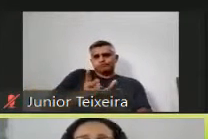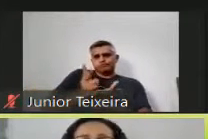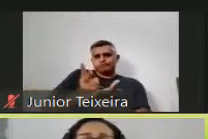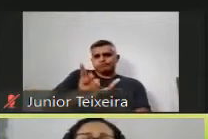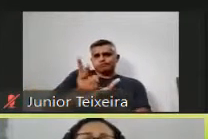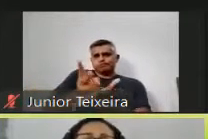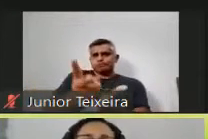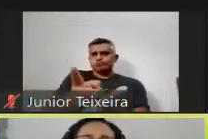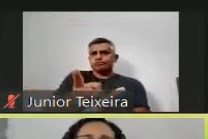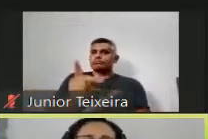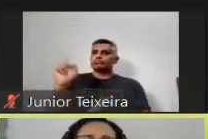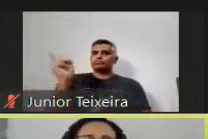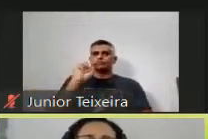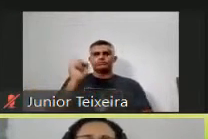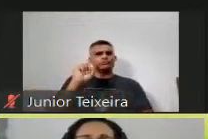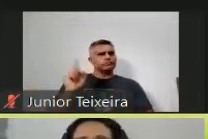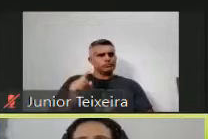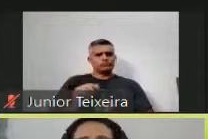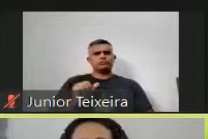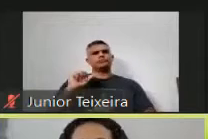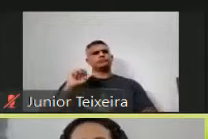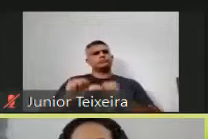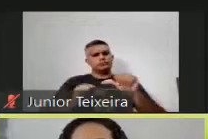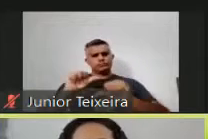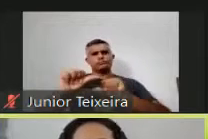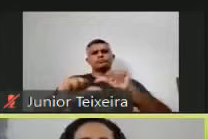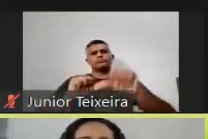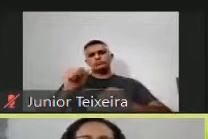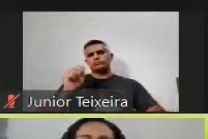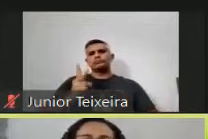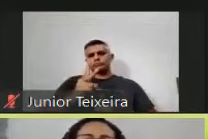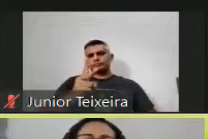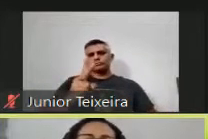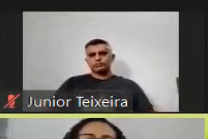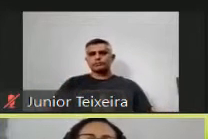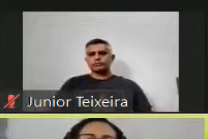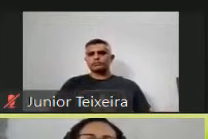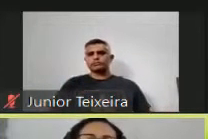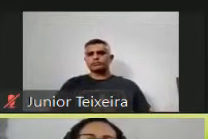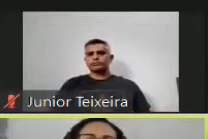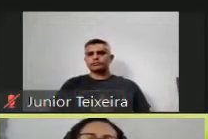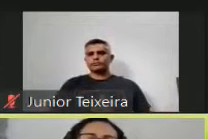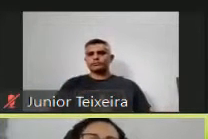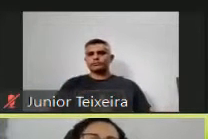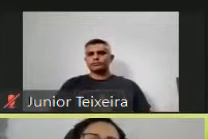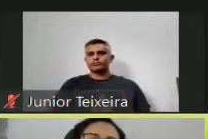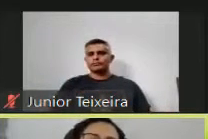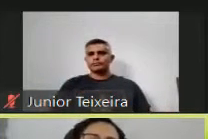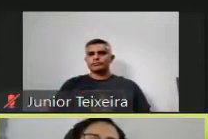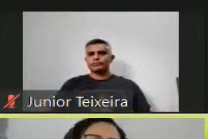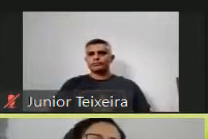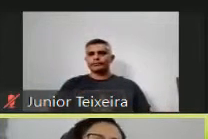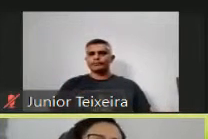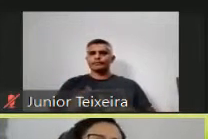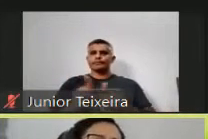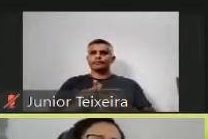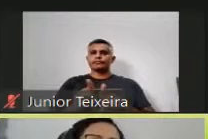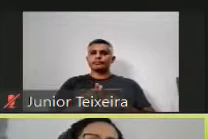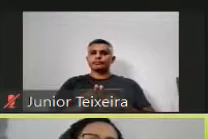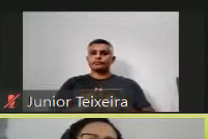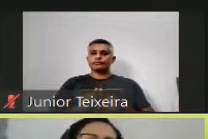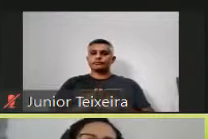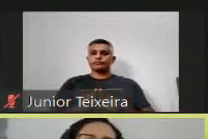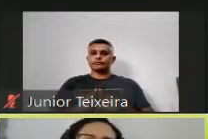cristaliza e que, por sua vez, ela não é estática, né? Então, e ela não é abstrata no